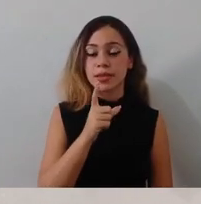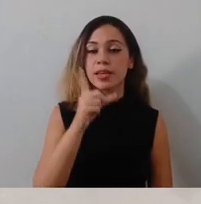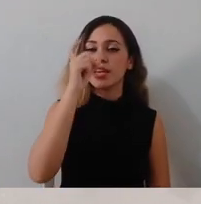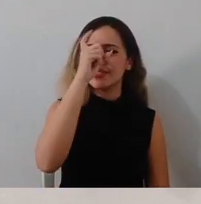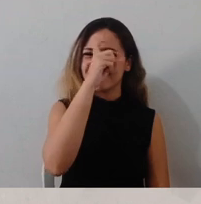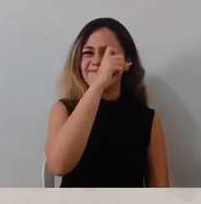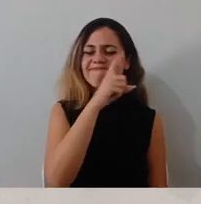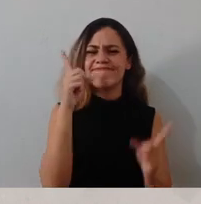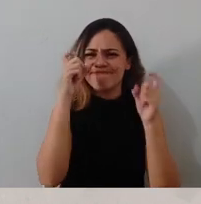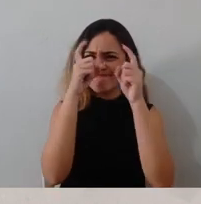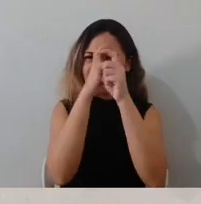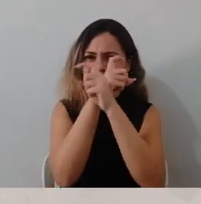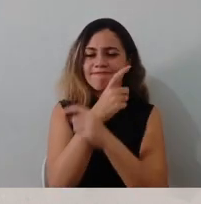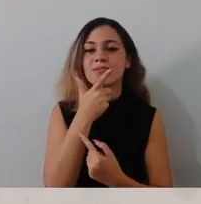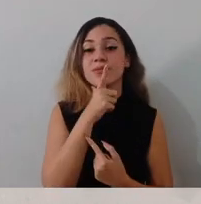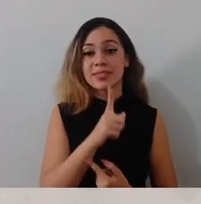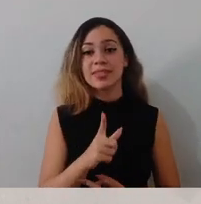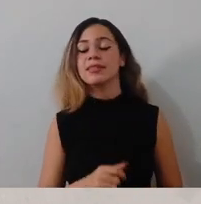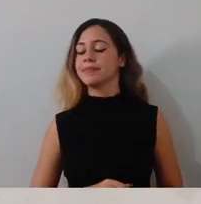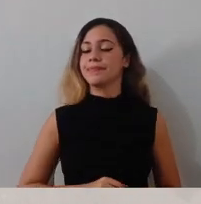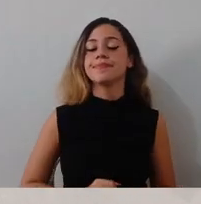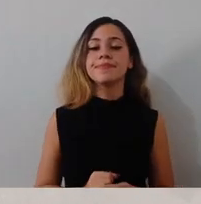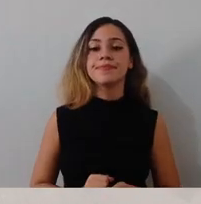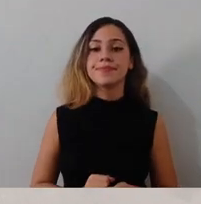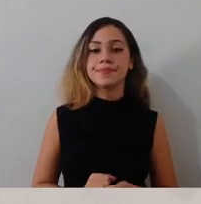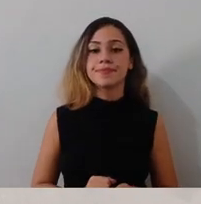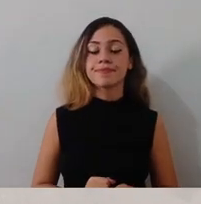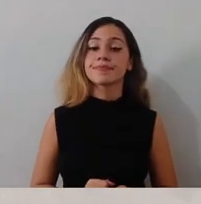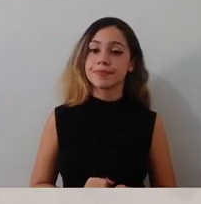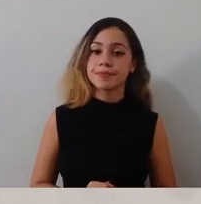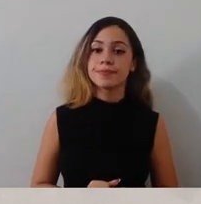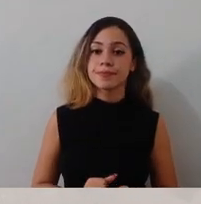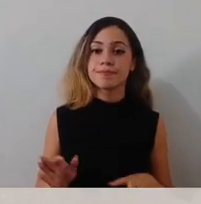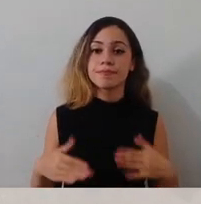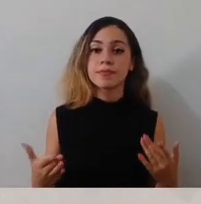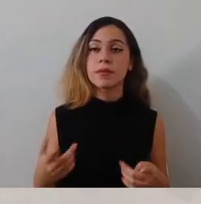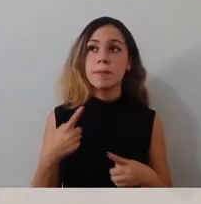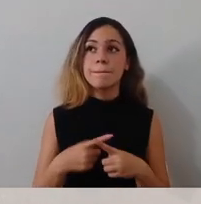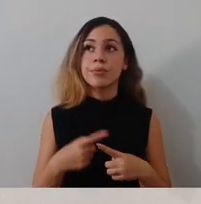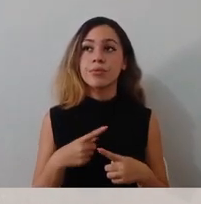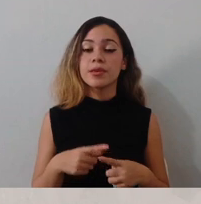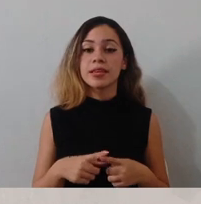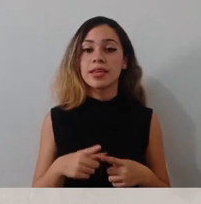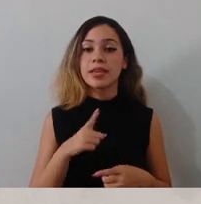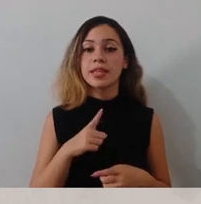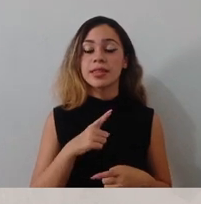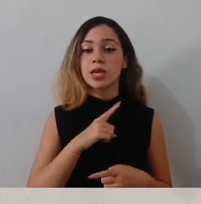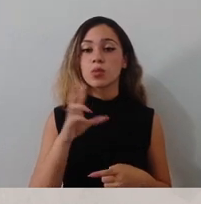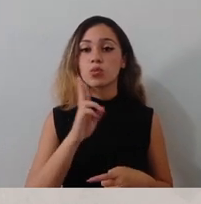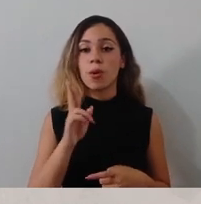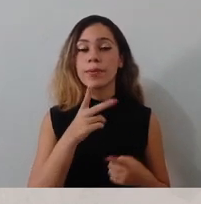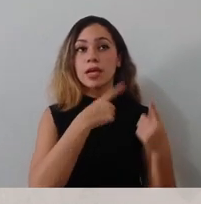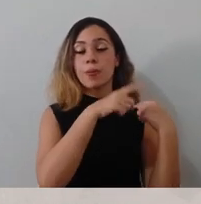concede. É muito difícil conseguir. Não, é uma